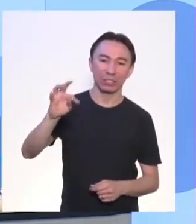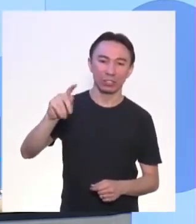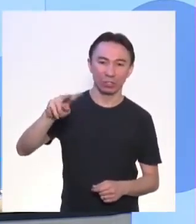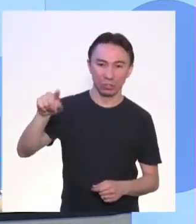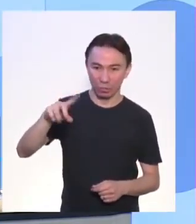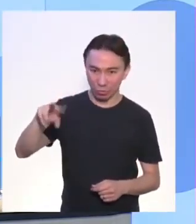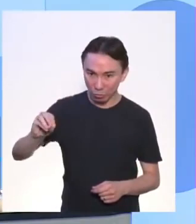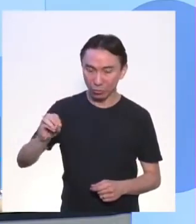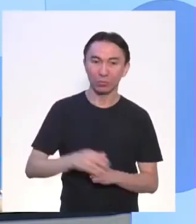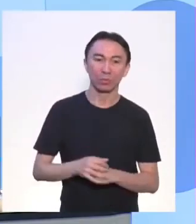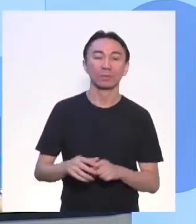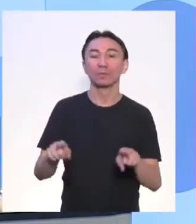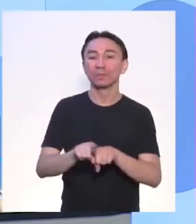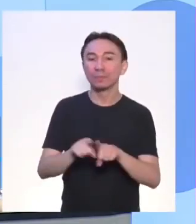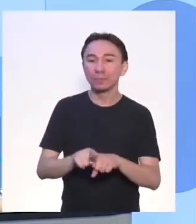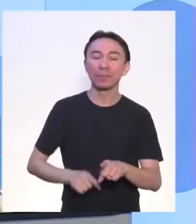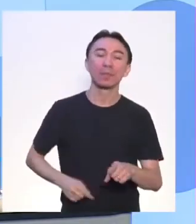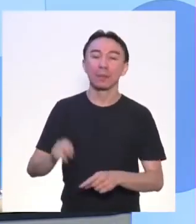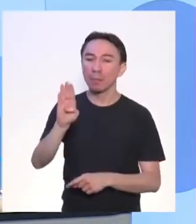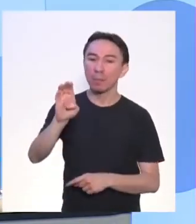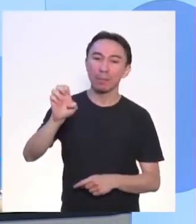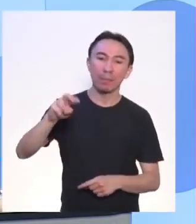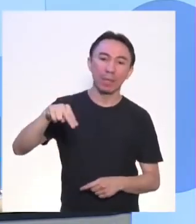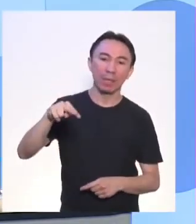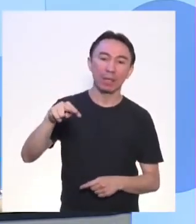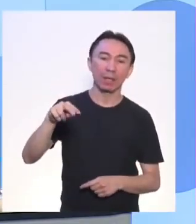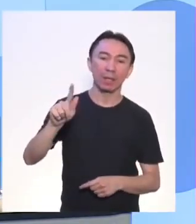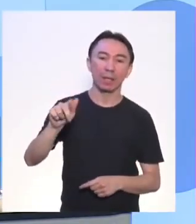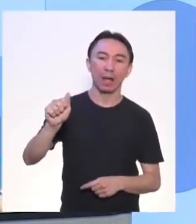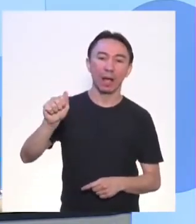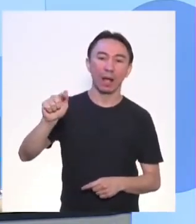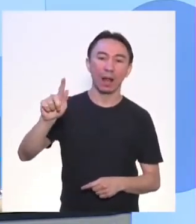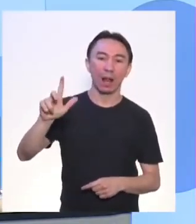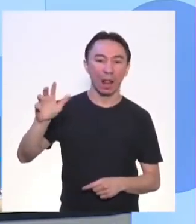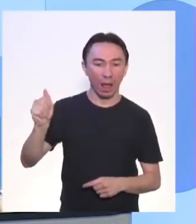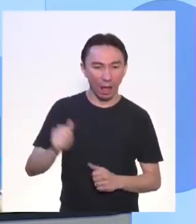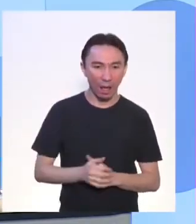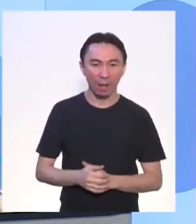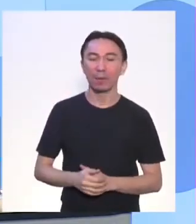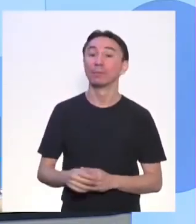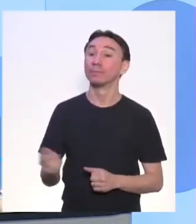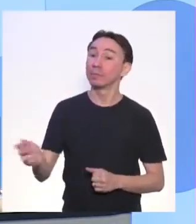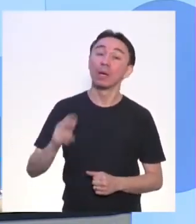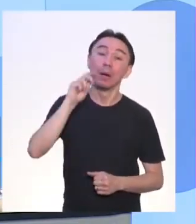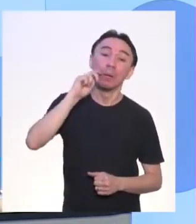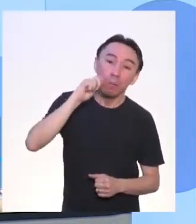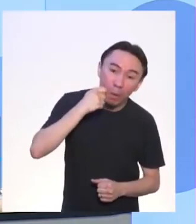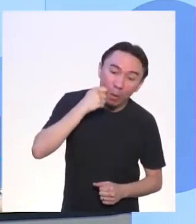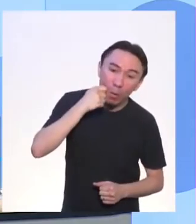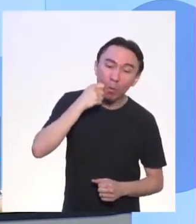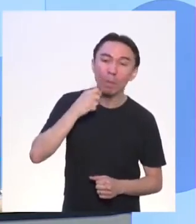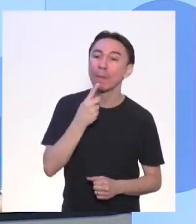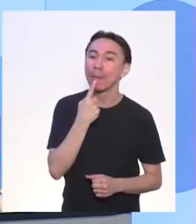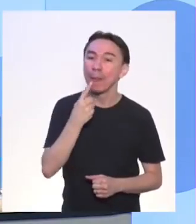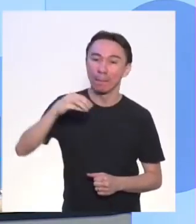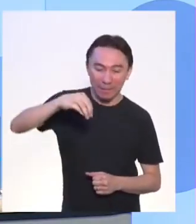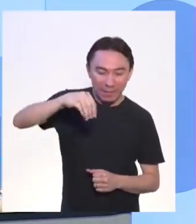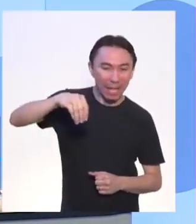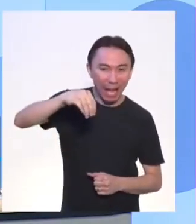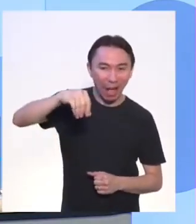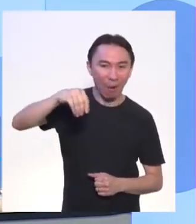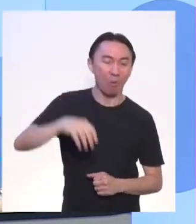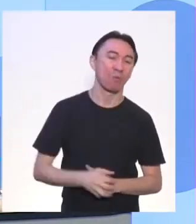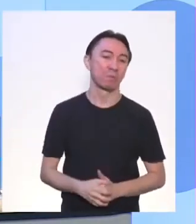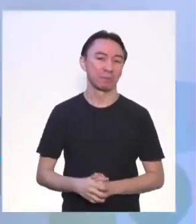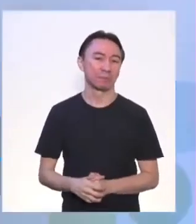bengala. A Pro Valéria, broa e bread. Pão de sal. Ok. Vamos